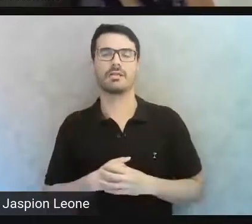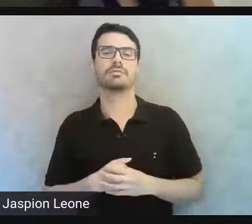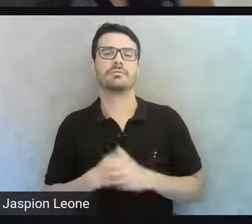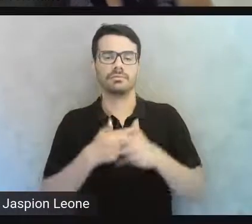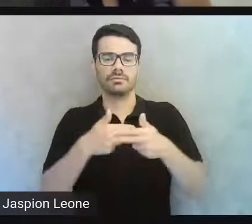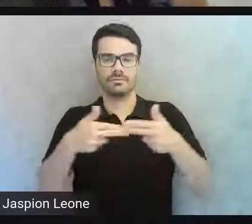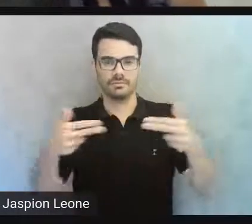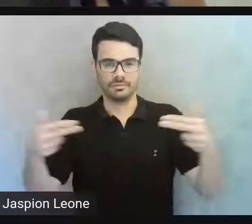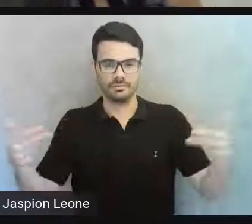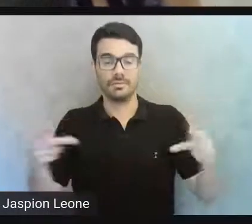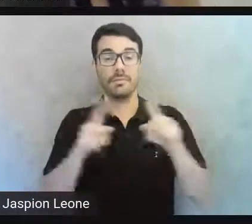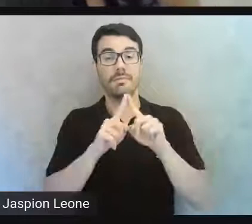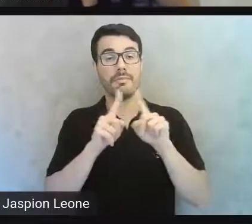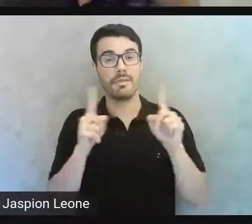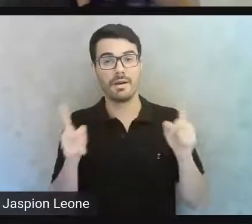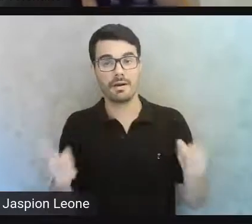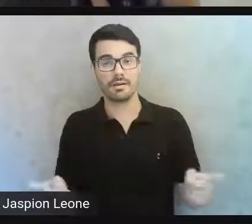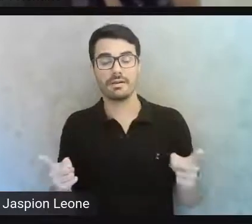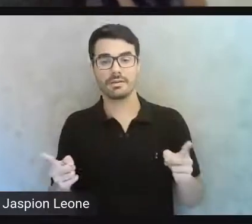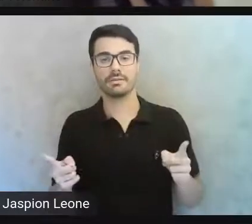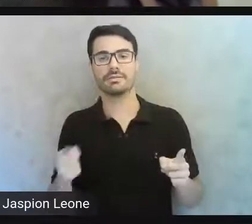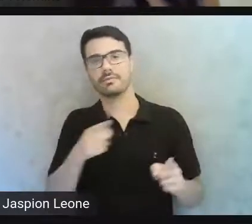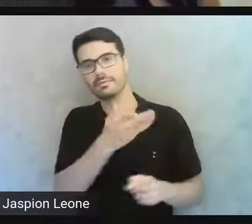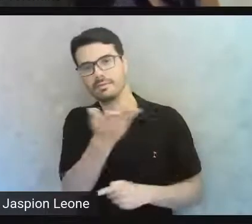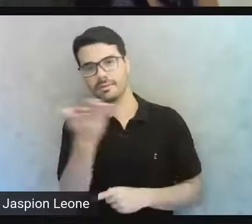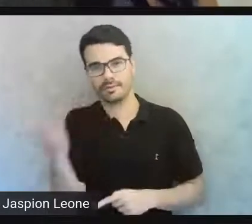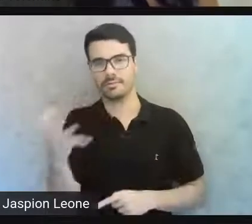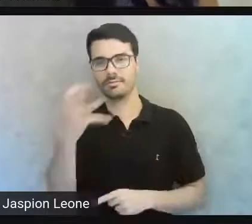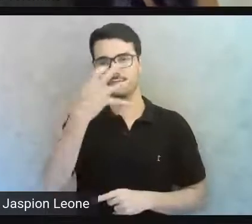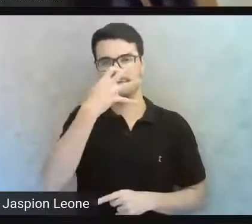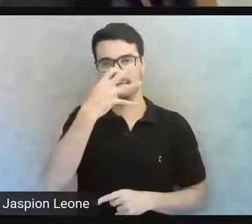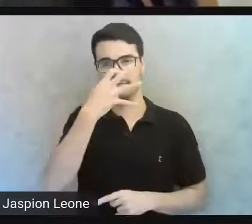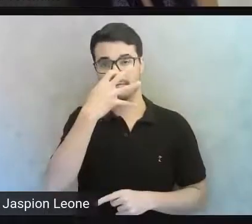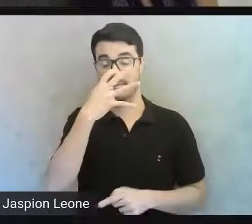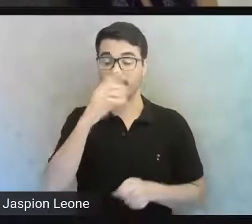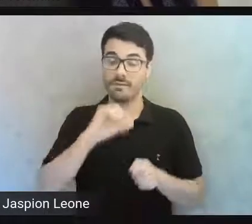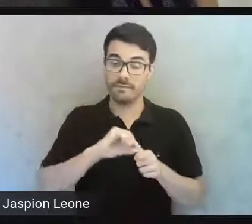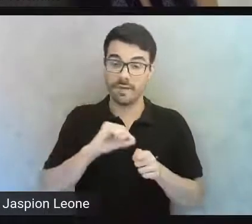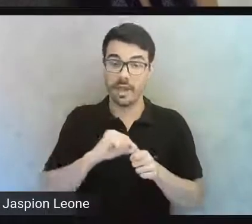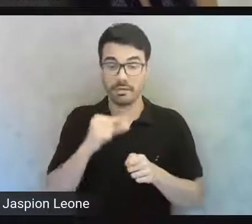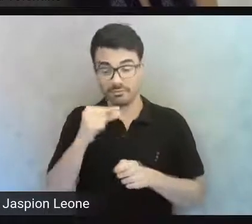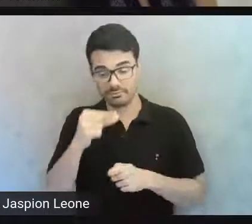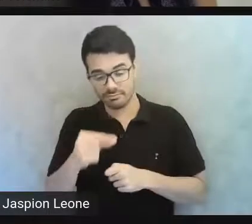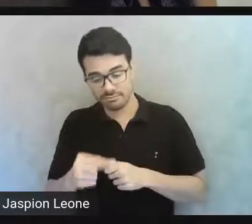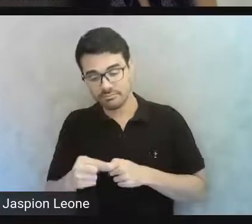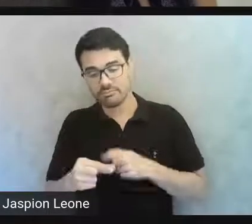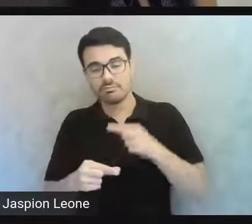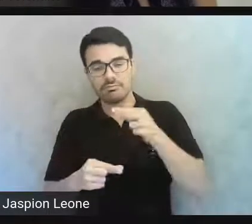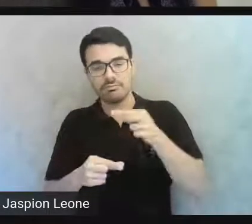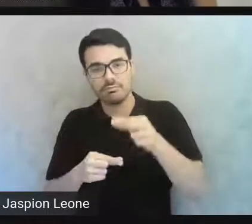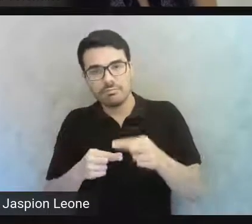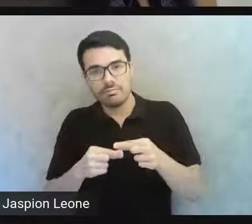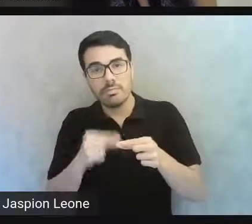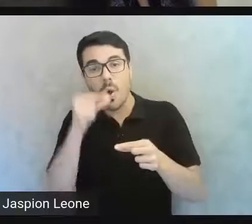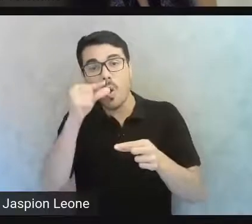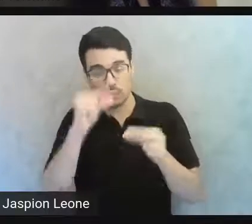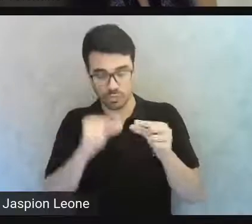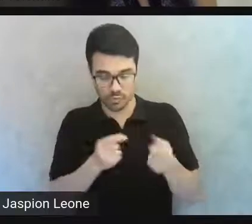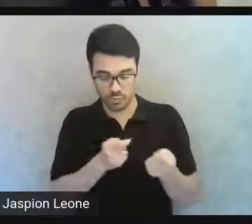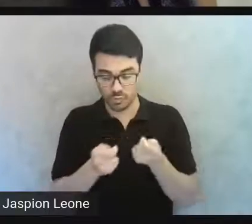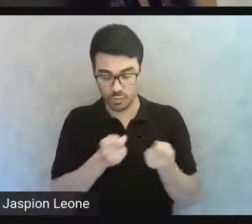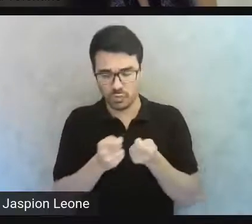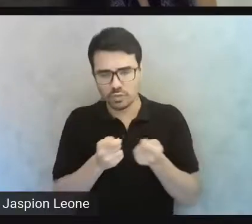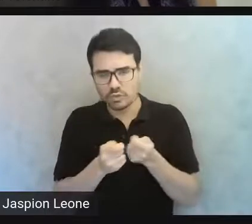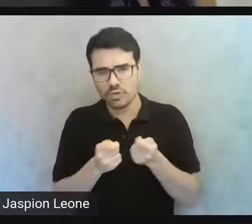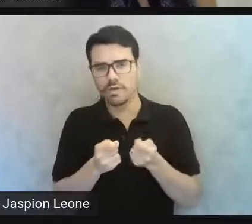termos, né? Em várias coisas. Mas eu queria deixar para quem está nos assistindo de fazer uma coisinha de cada vez, né? Assim, vai começar a controlar